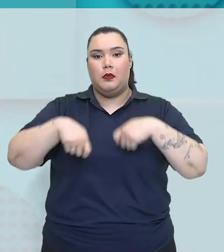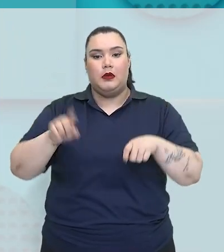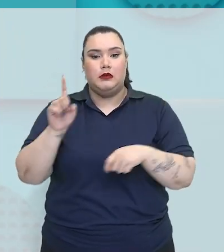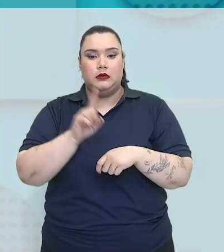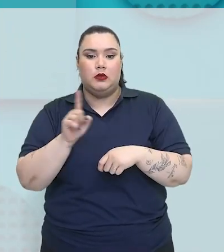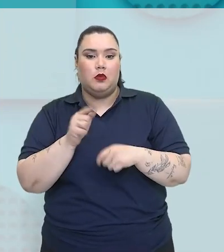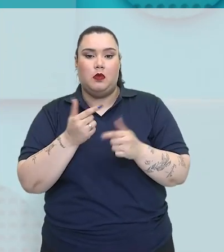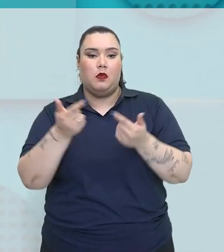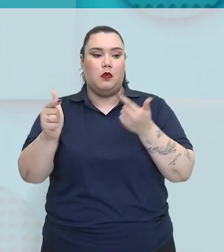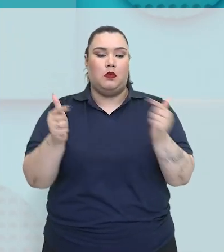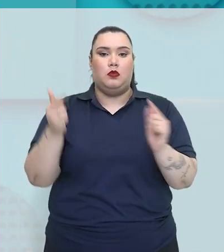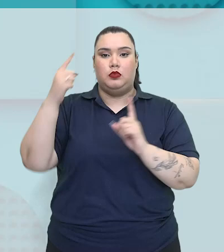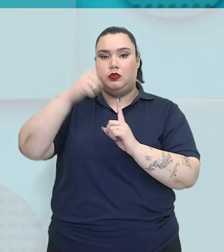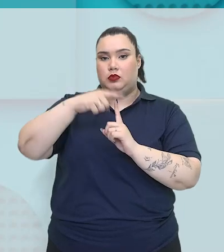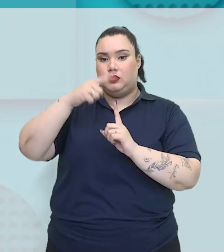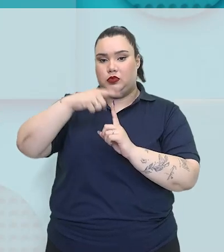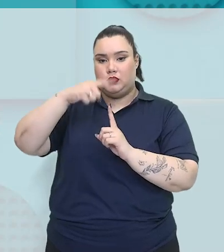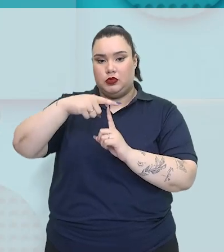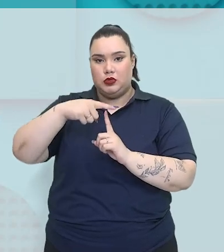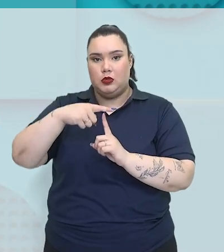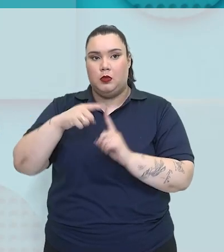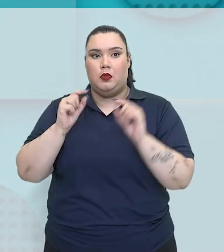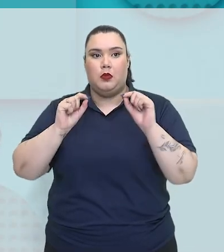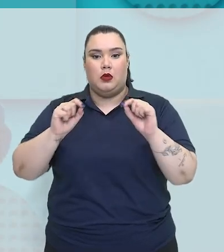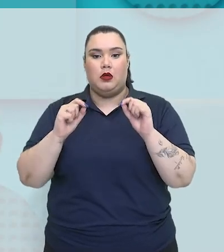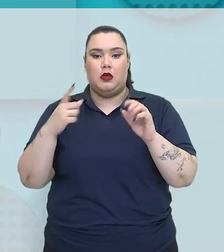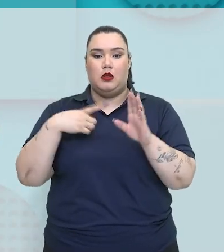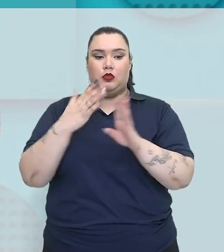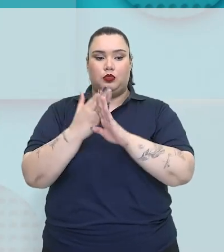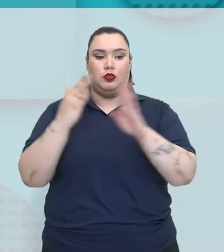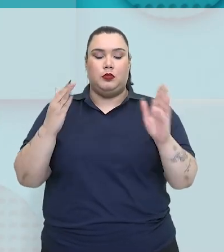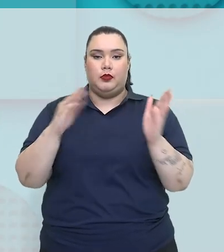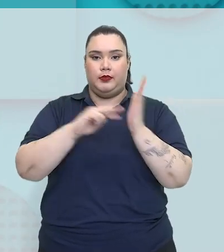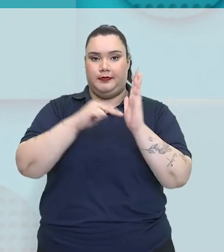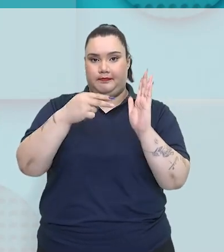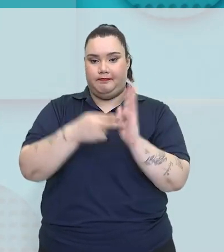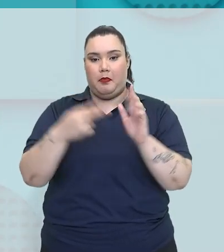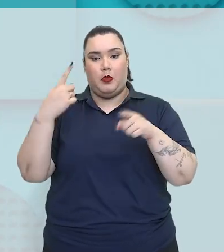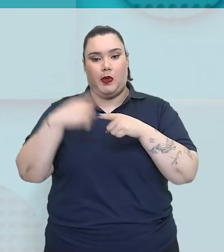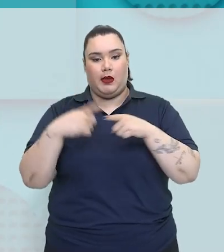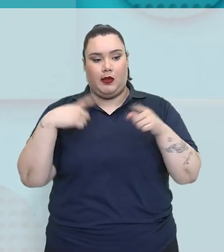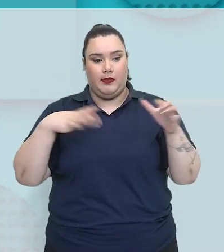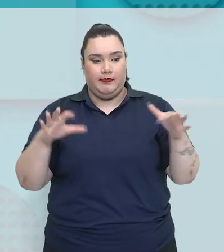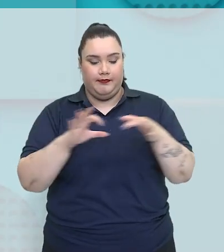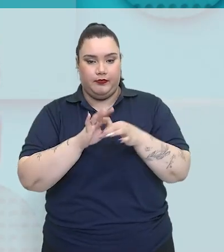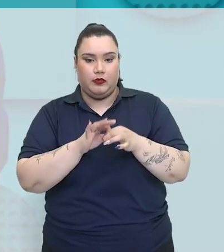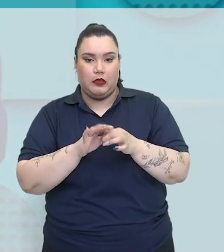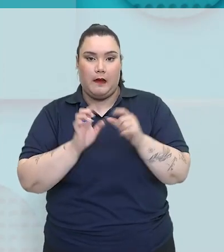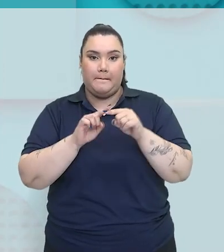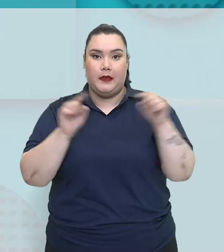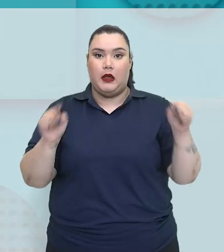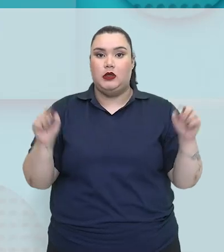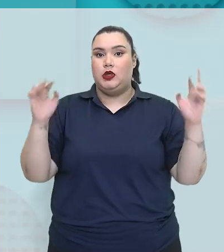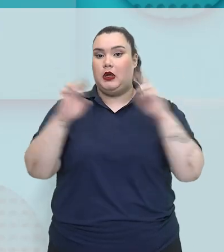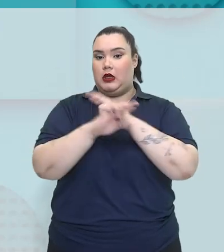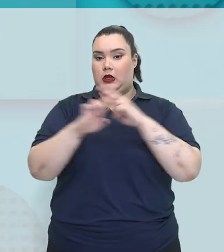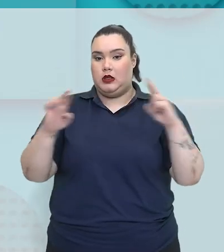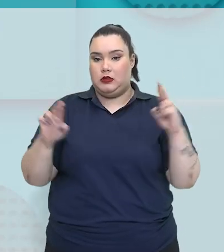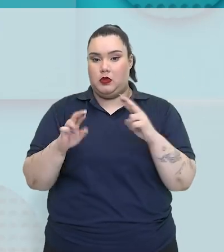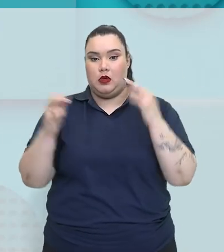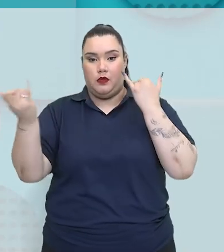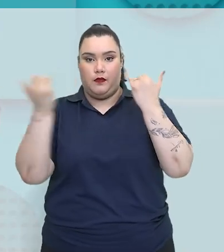preciso nenhum outro tipo de raciocínio para encontrar o significado, porque está ali. Agora, em relação